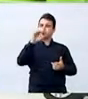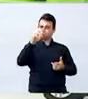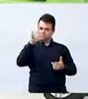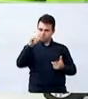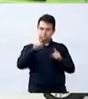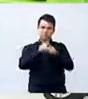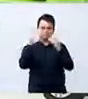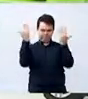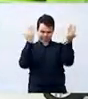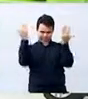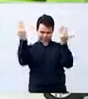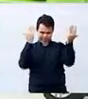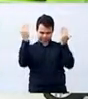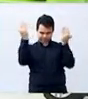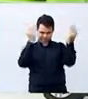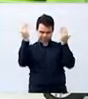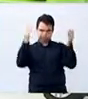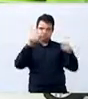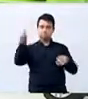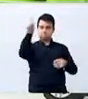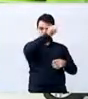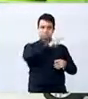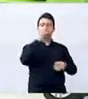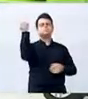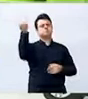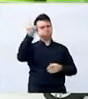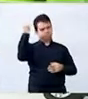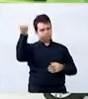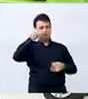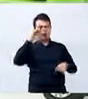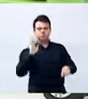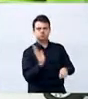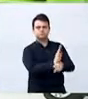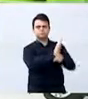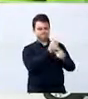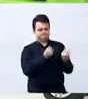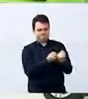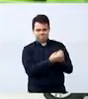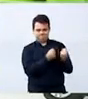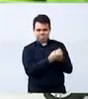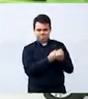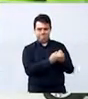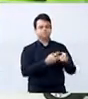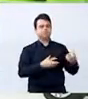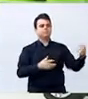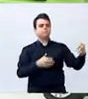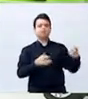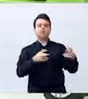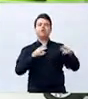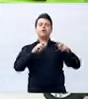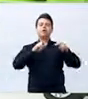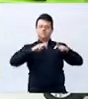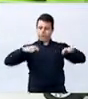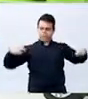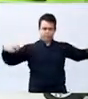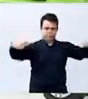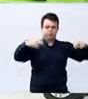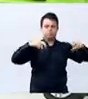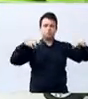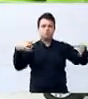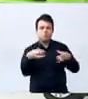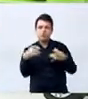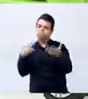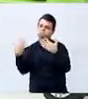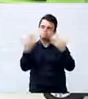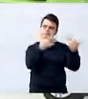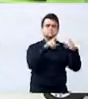os outros, tem uma importância fundamental, né? Nós temos tanto os acolhimentos individuais quanto o grupo, né? E as